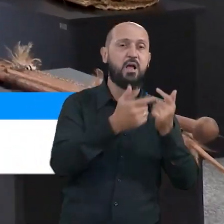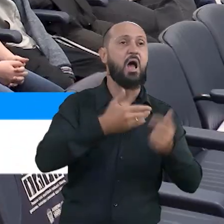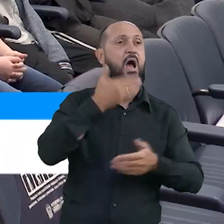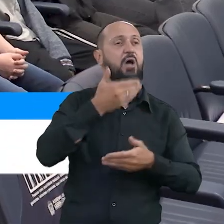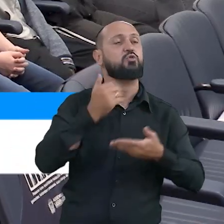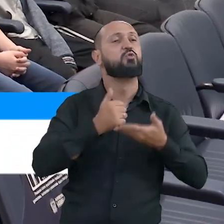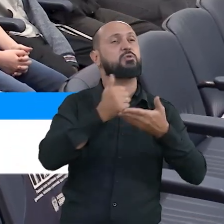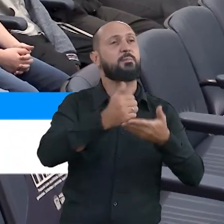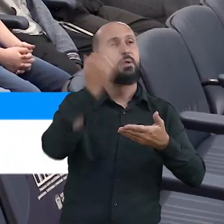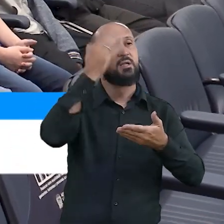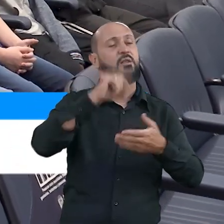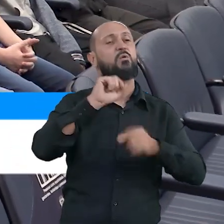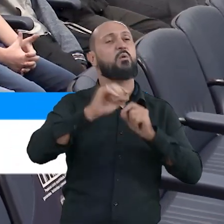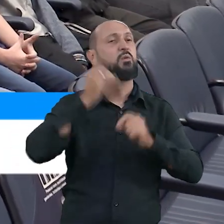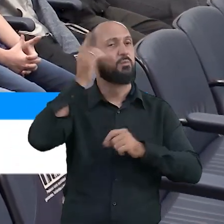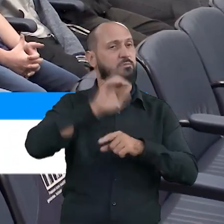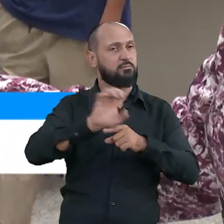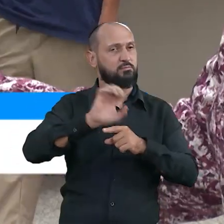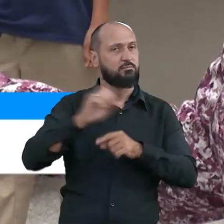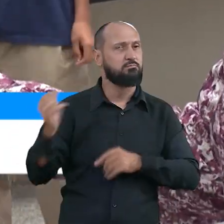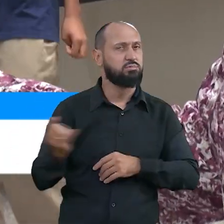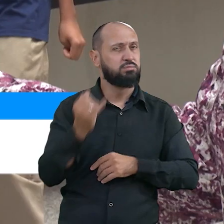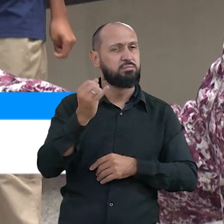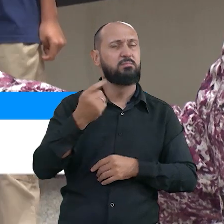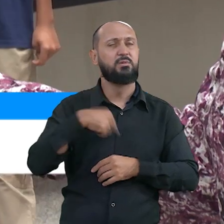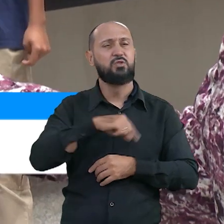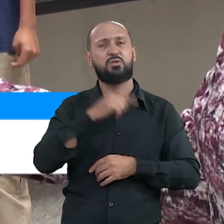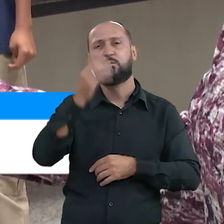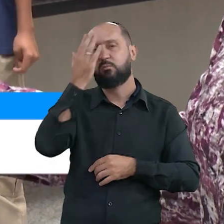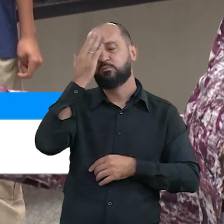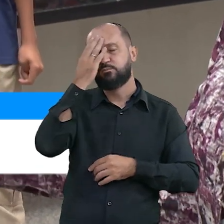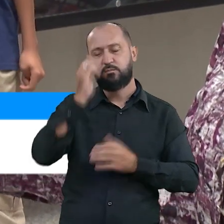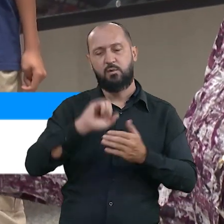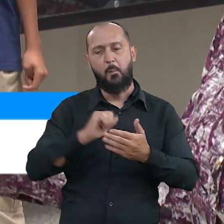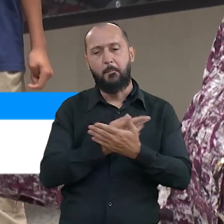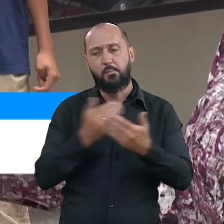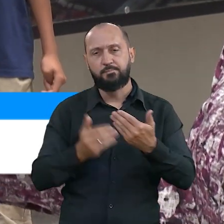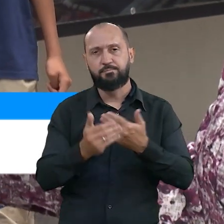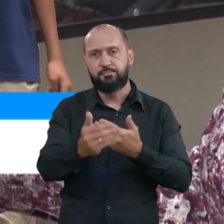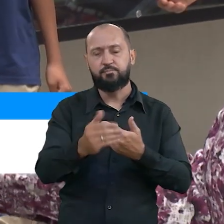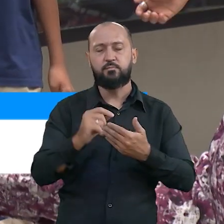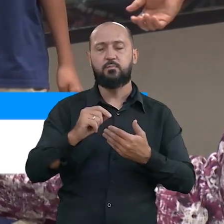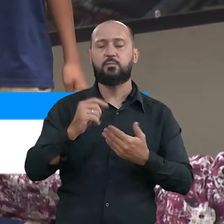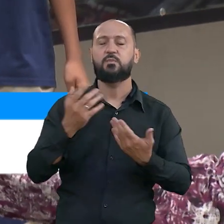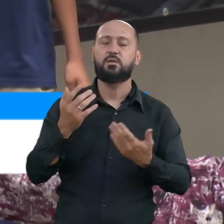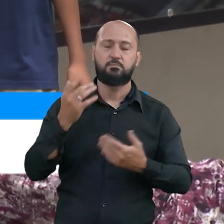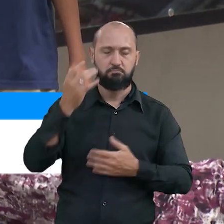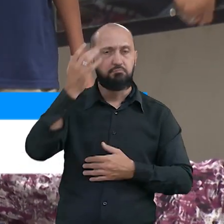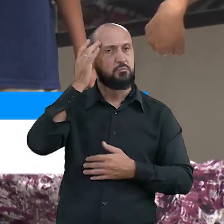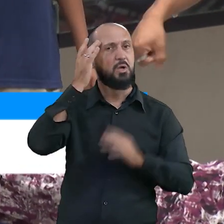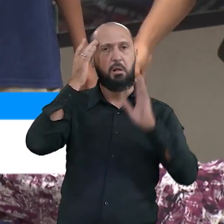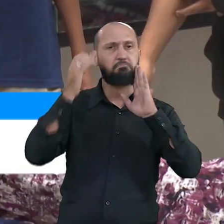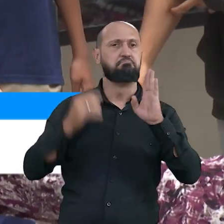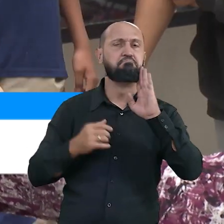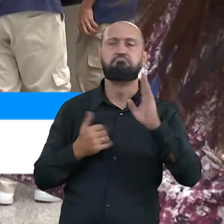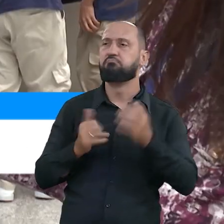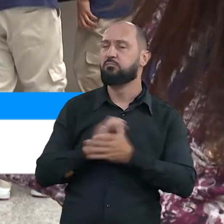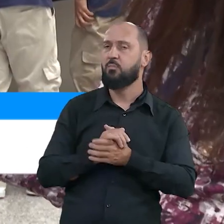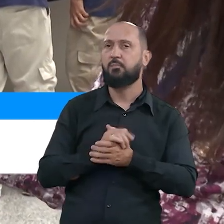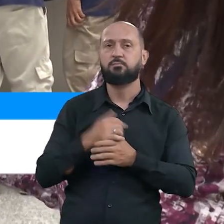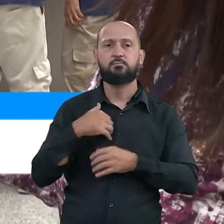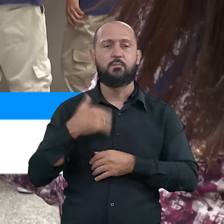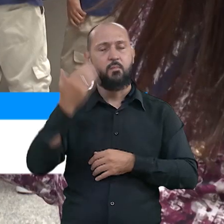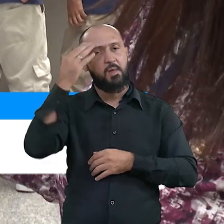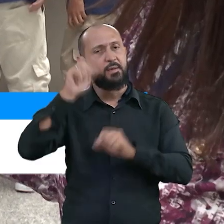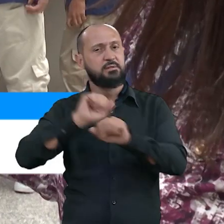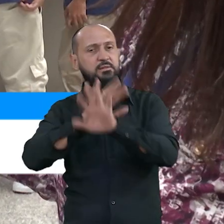entendimento do trabalho dos deputados estaduais. É muito importante, né, para a gente saber o que acontece também, e eu acho legal, eu gostei.